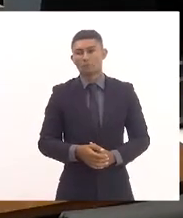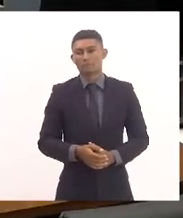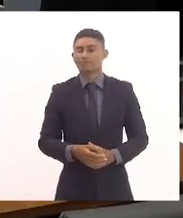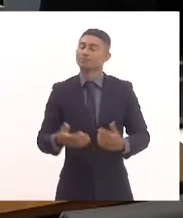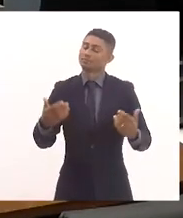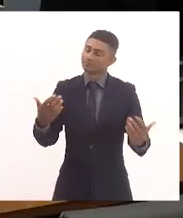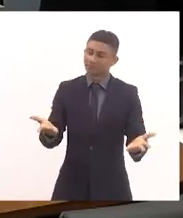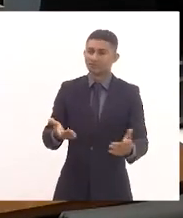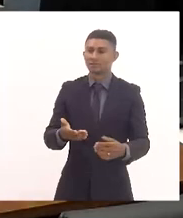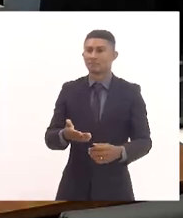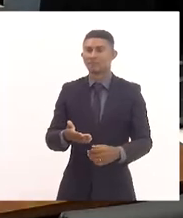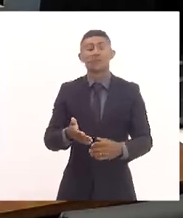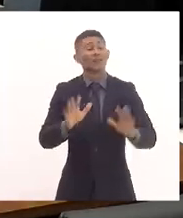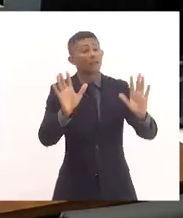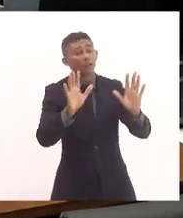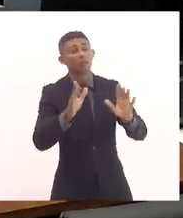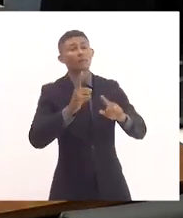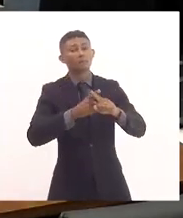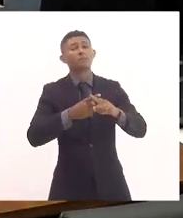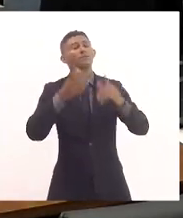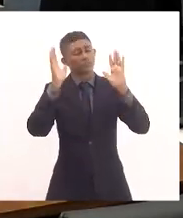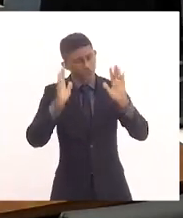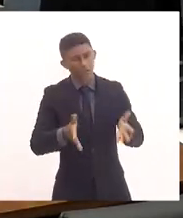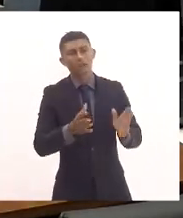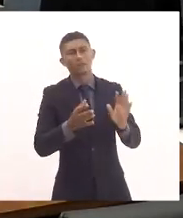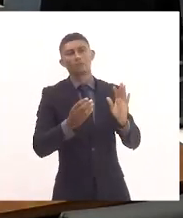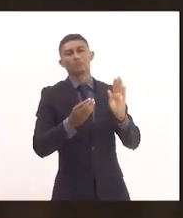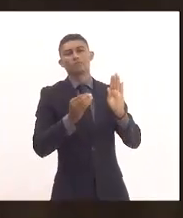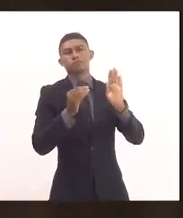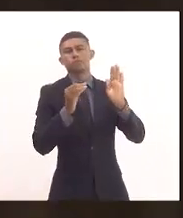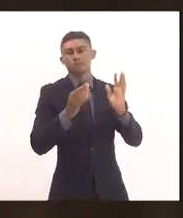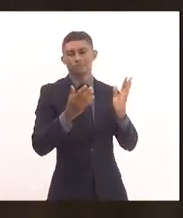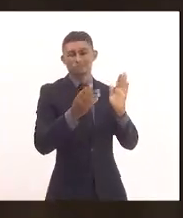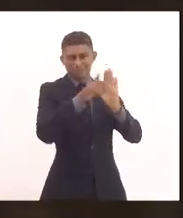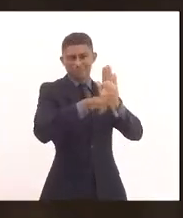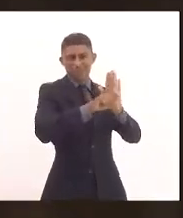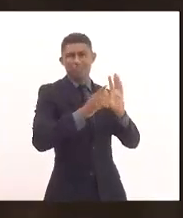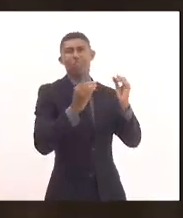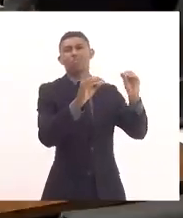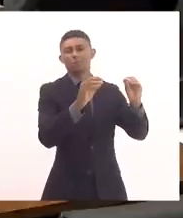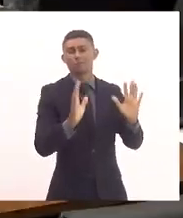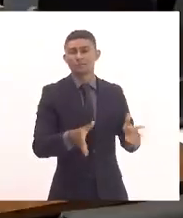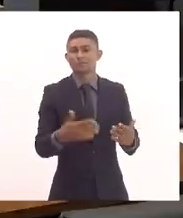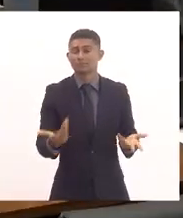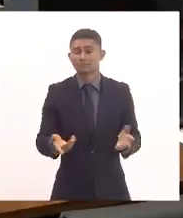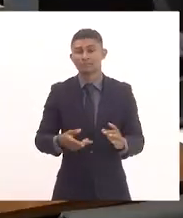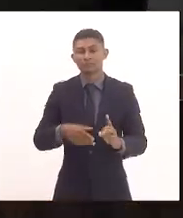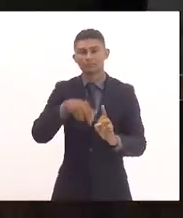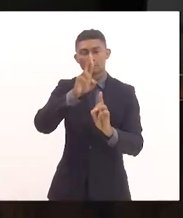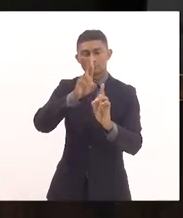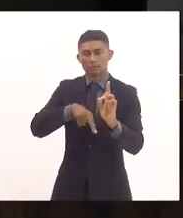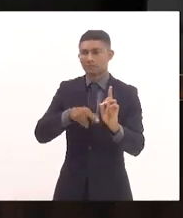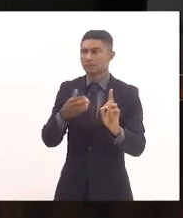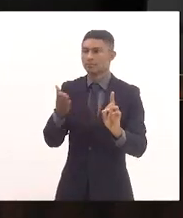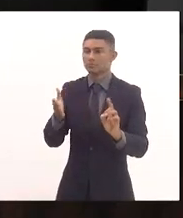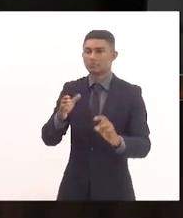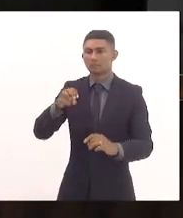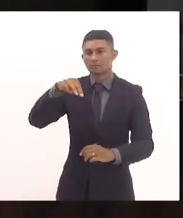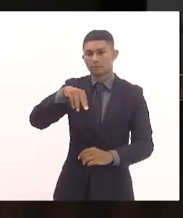Presidência designa... Presidente, André, é que já foi até publicado, entendeu? Já foi publicado. Designa relator especial, deputado Carlos